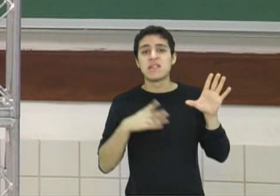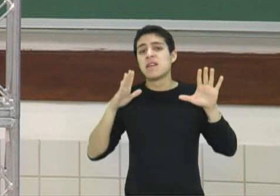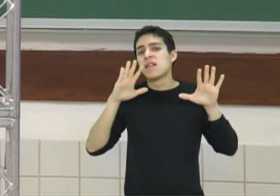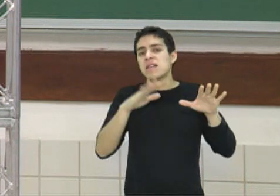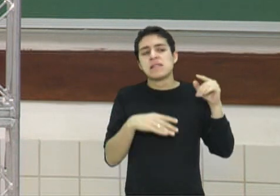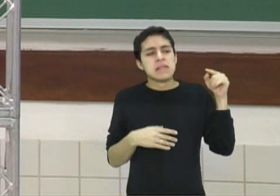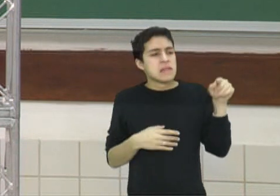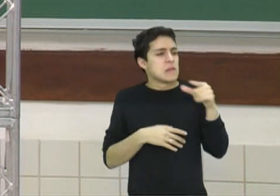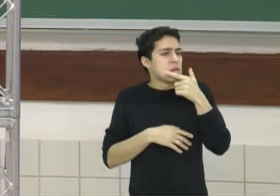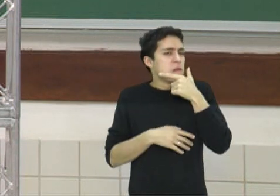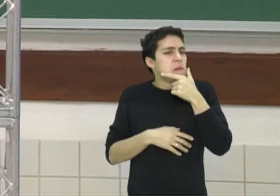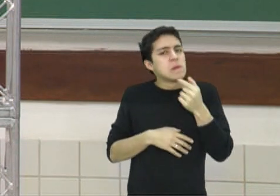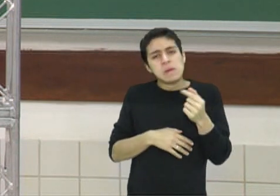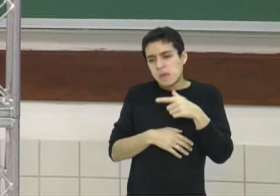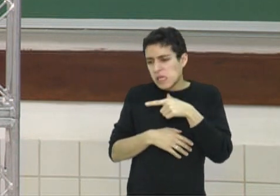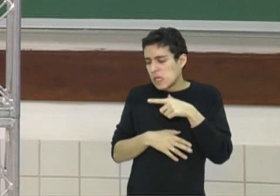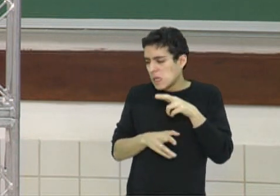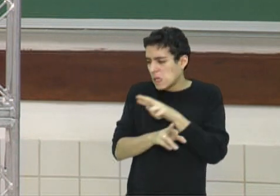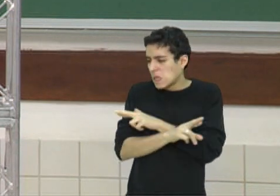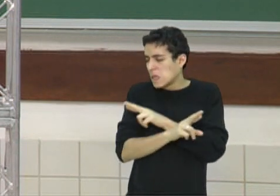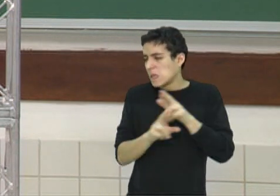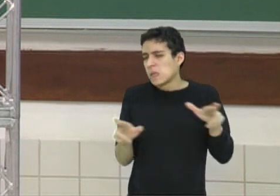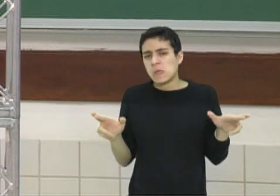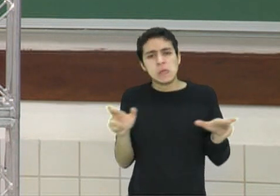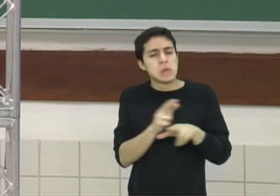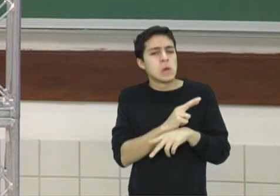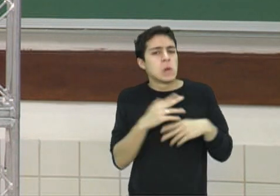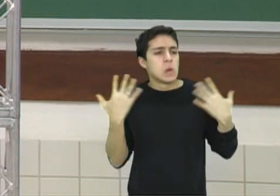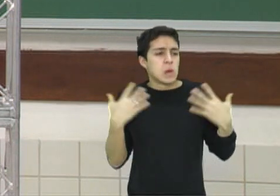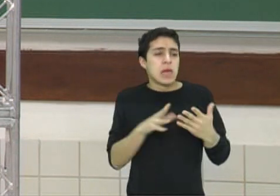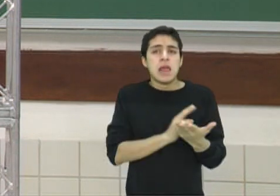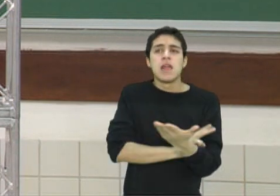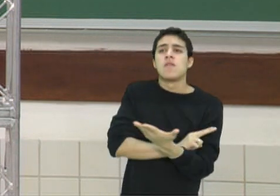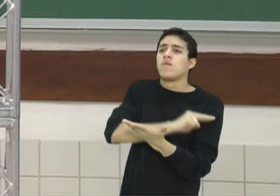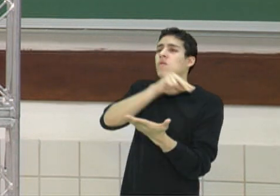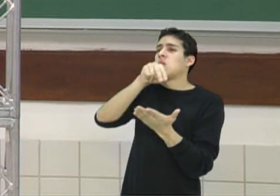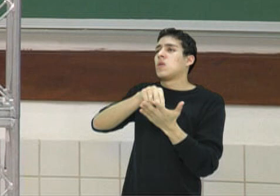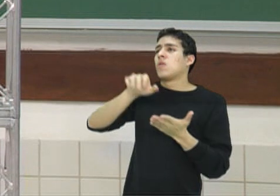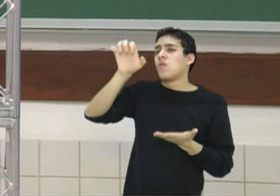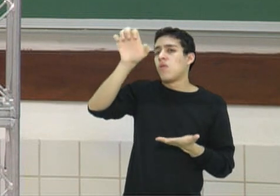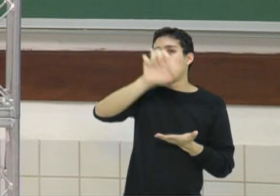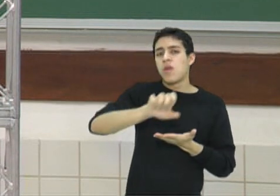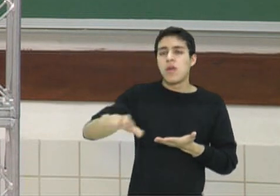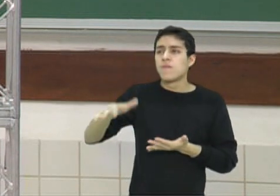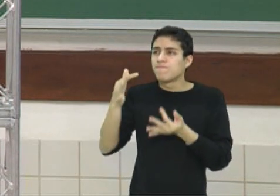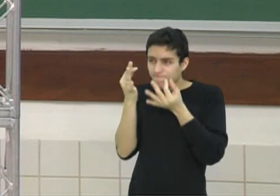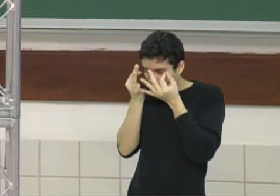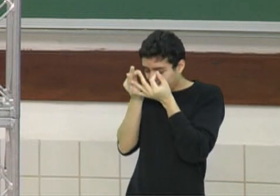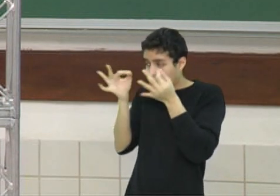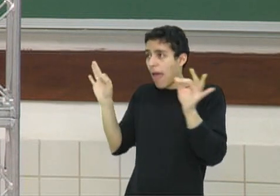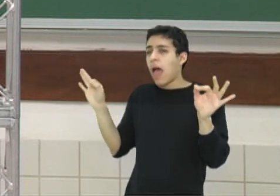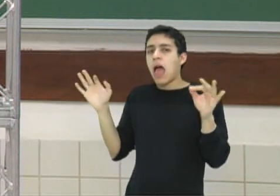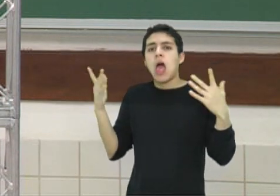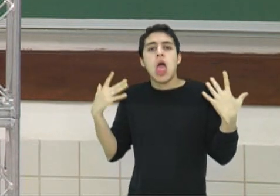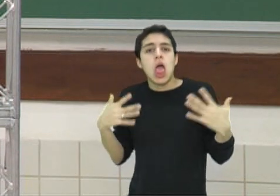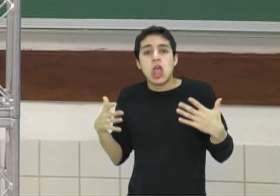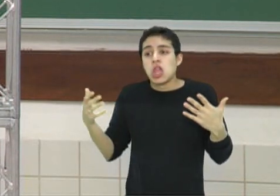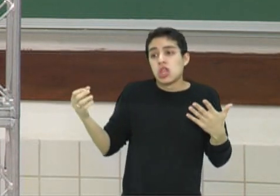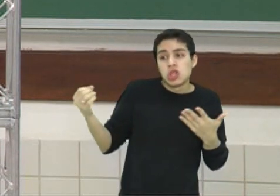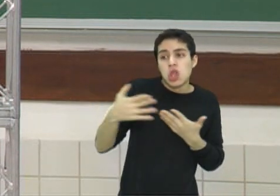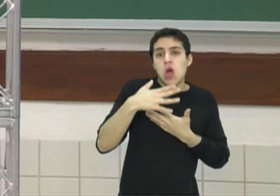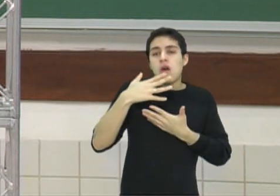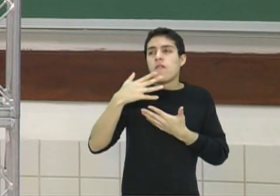extremamente relacional. E esse homem, ele foi até a Europa e viu que o despertamento de uma nova